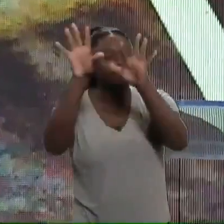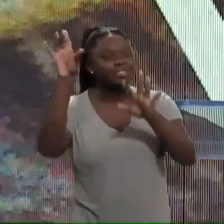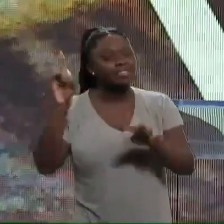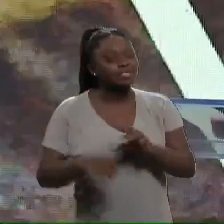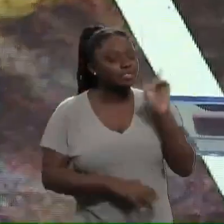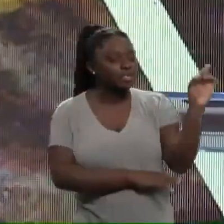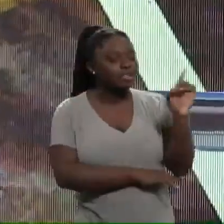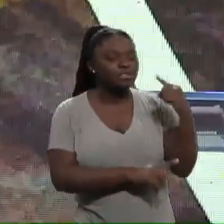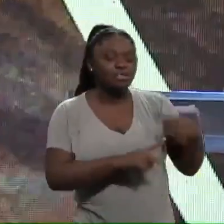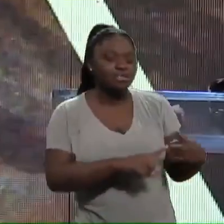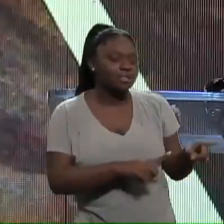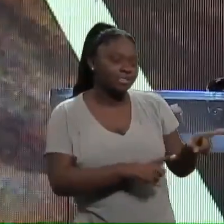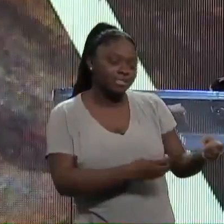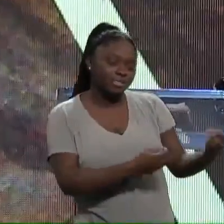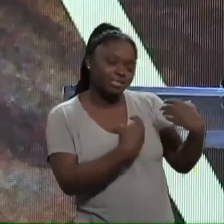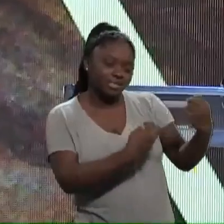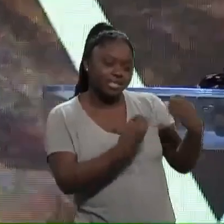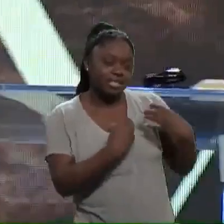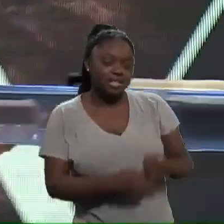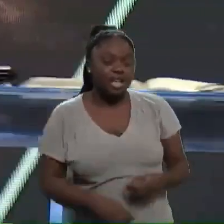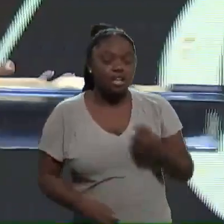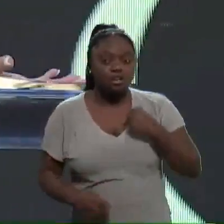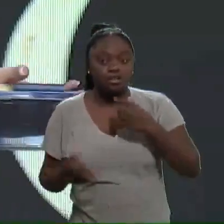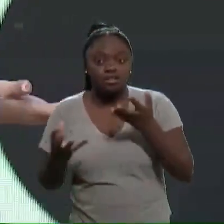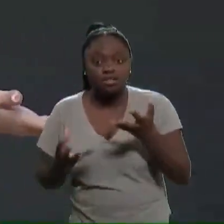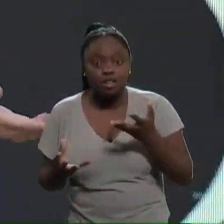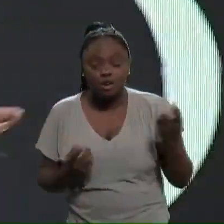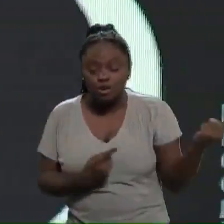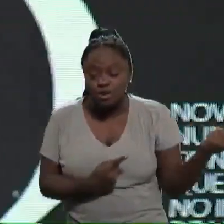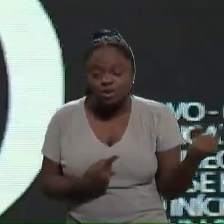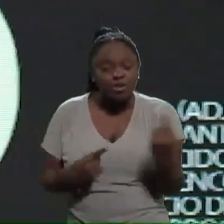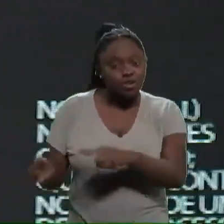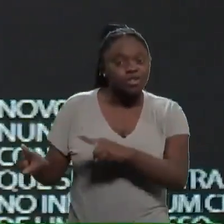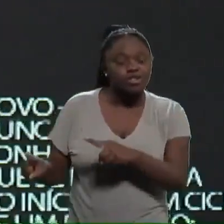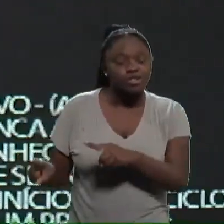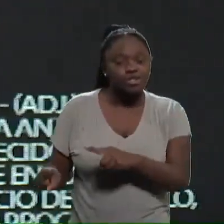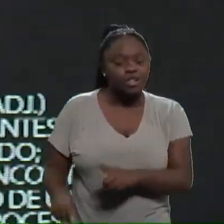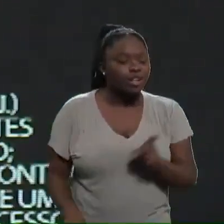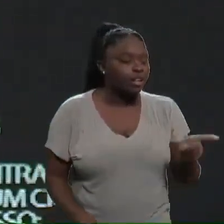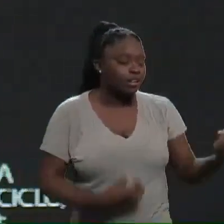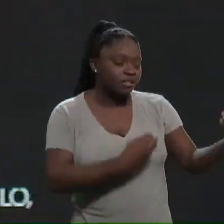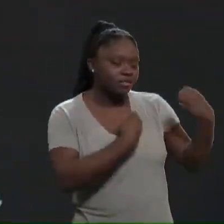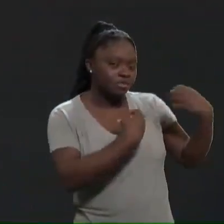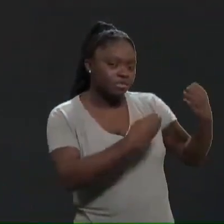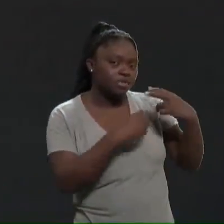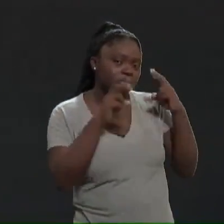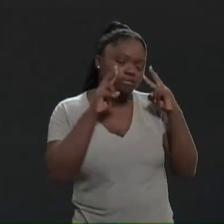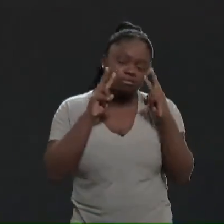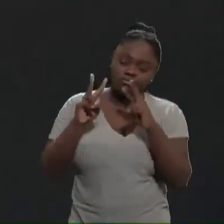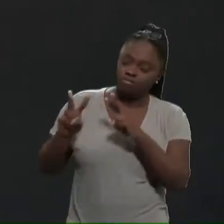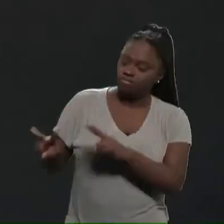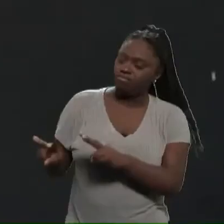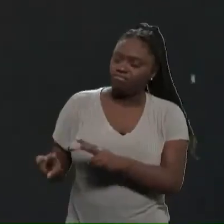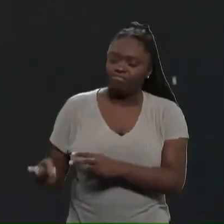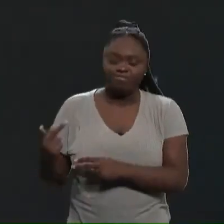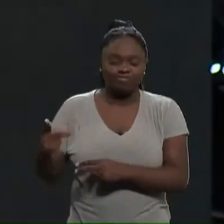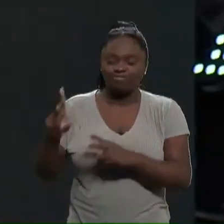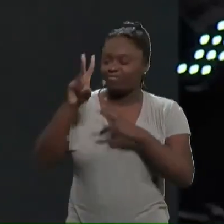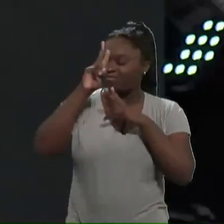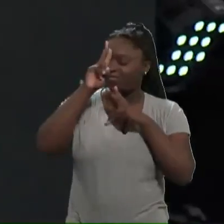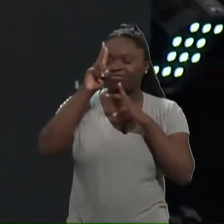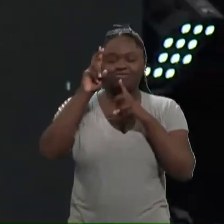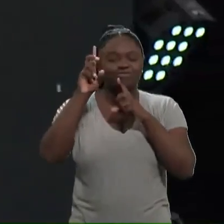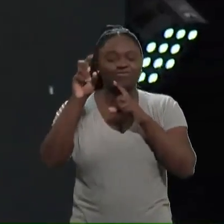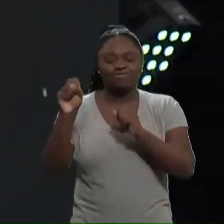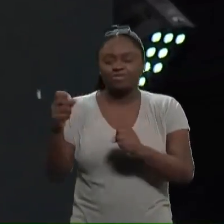que Davi me ensina. Na hora que eu quero contra-argumentar, Davi me ensina a olhar: não é pela sua força, não